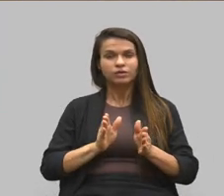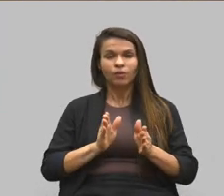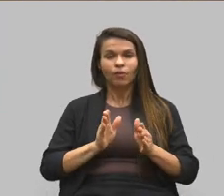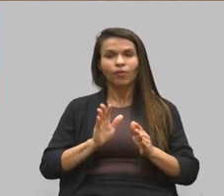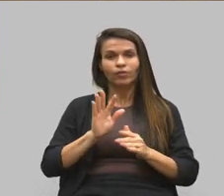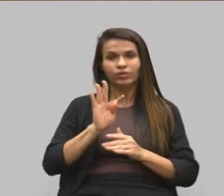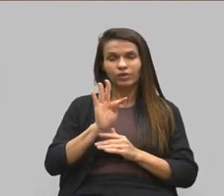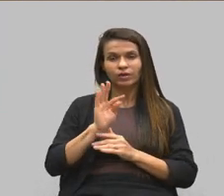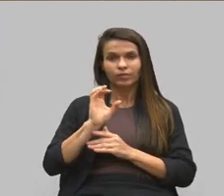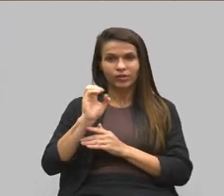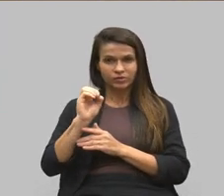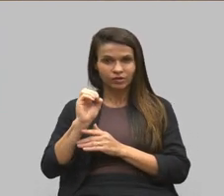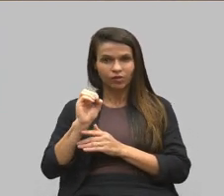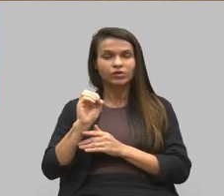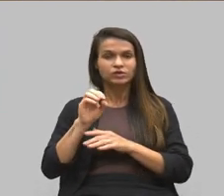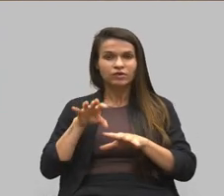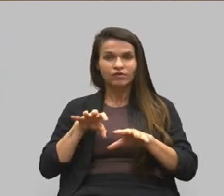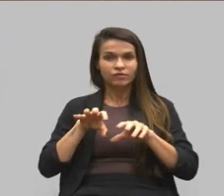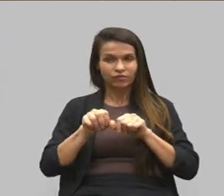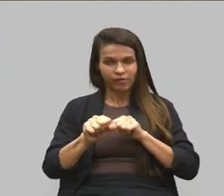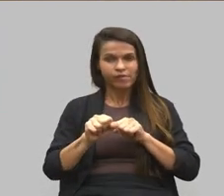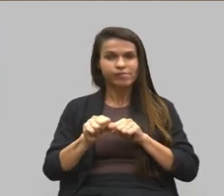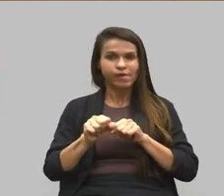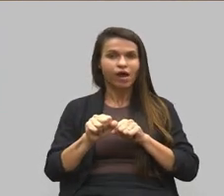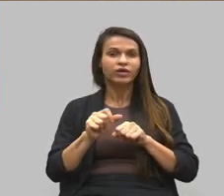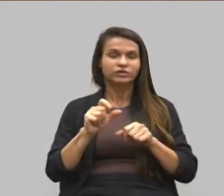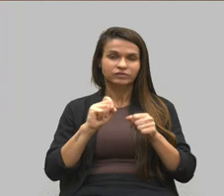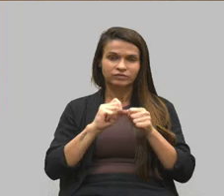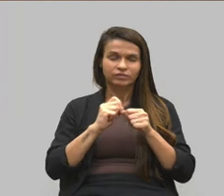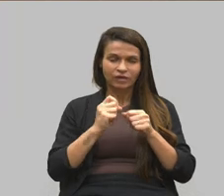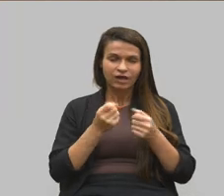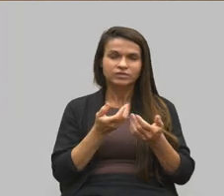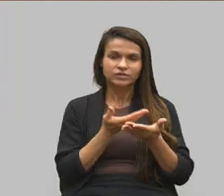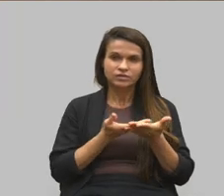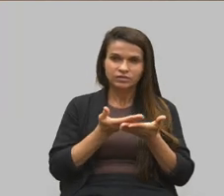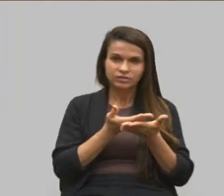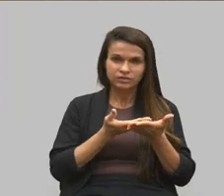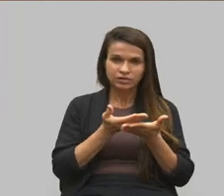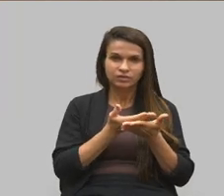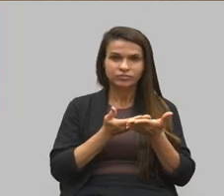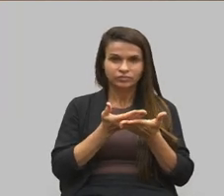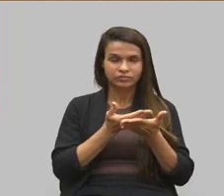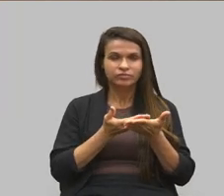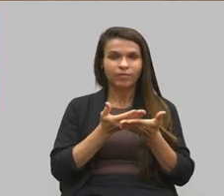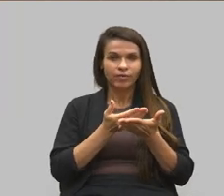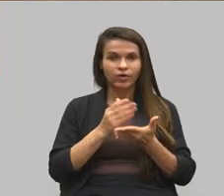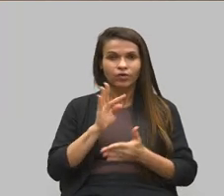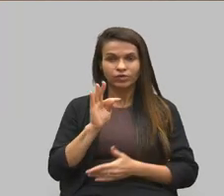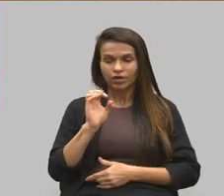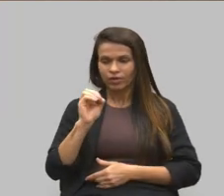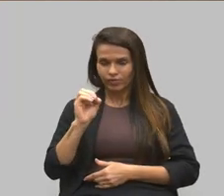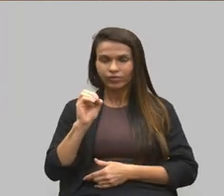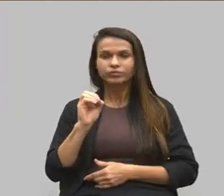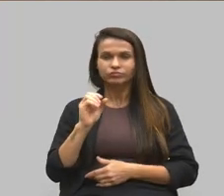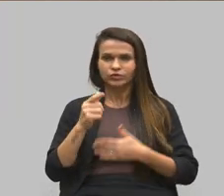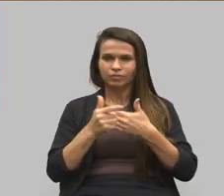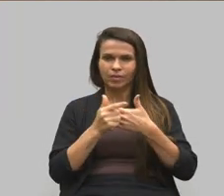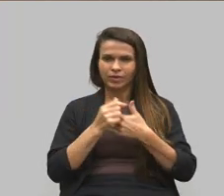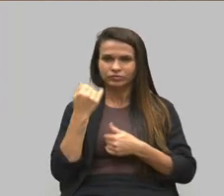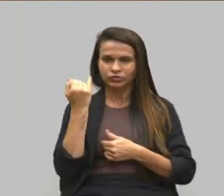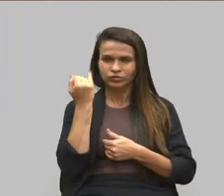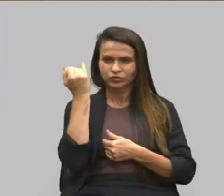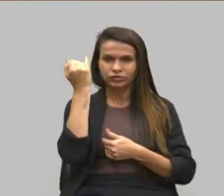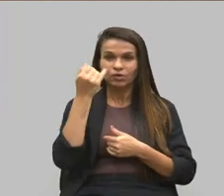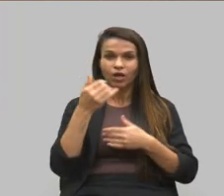forma e realiza as intervenções então sem sombra de dúvidas o t desempenha um papel importantíssimo na construção da